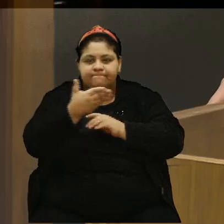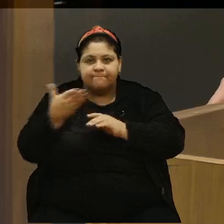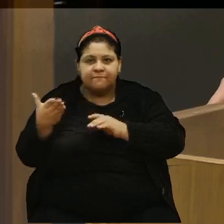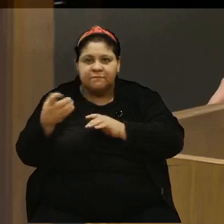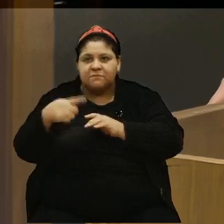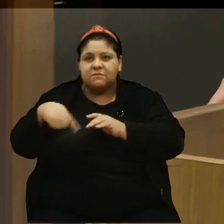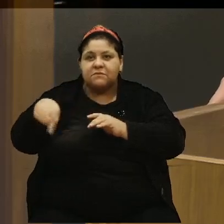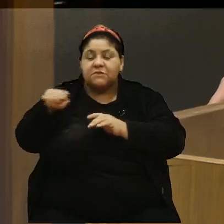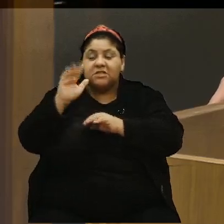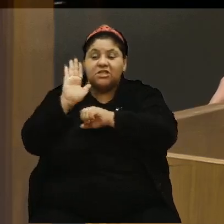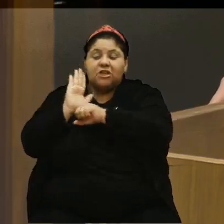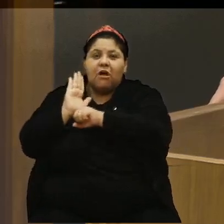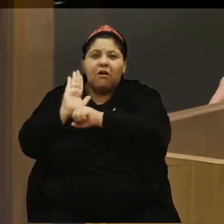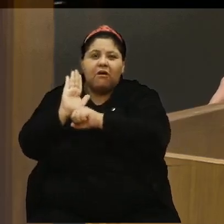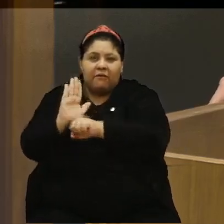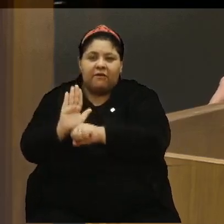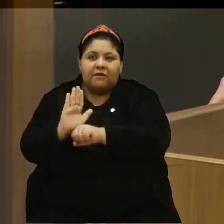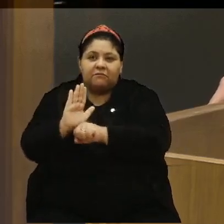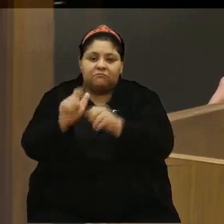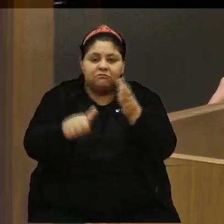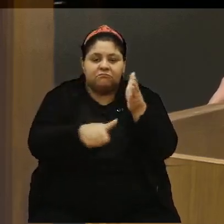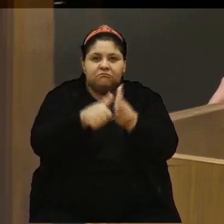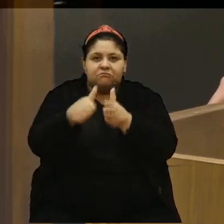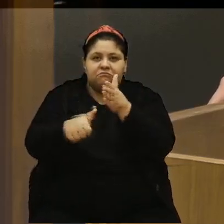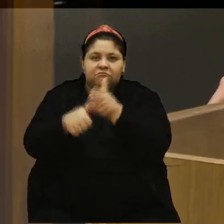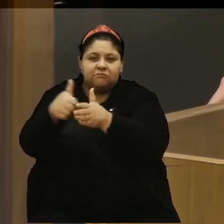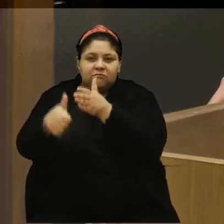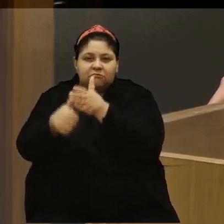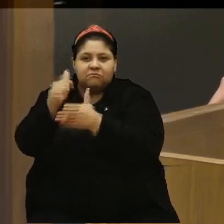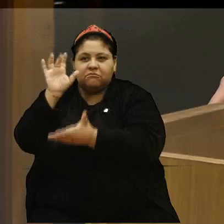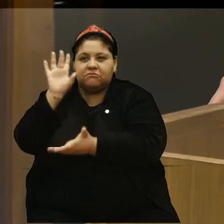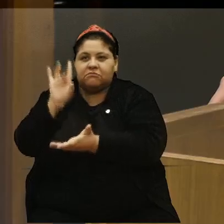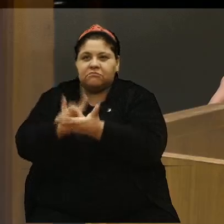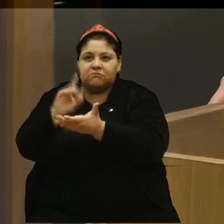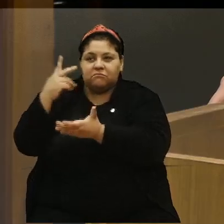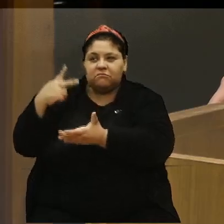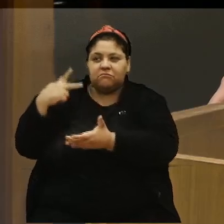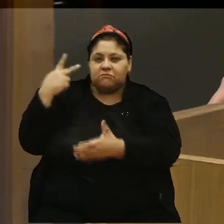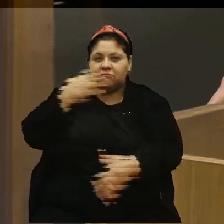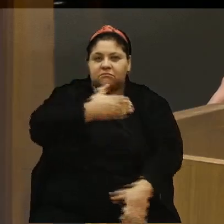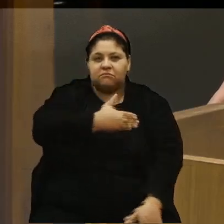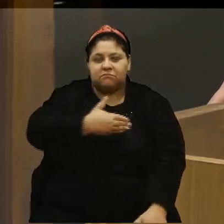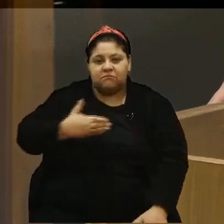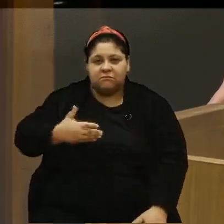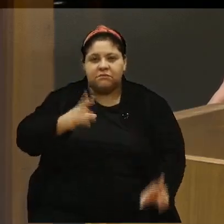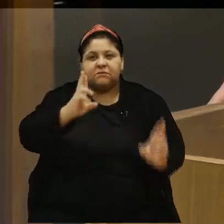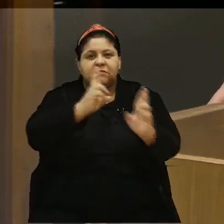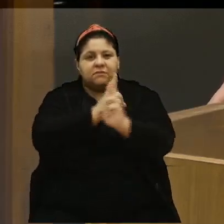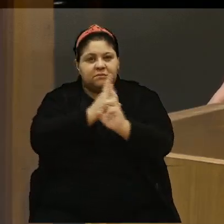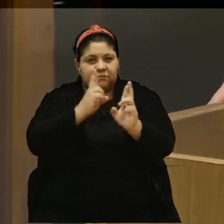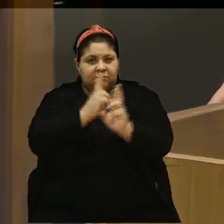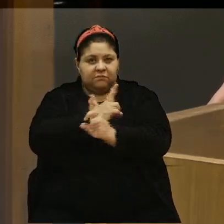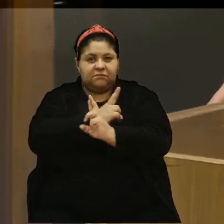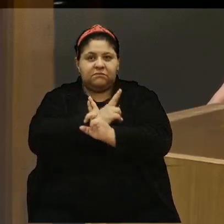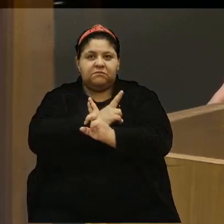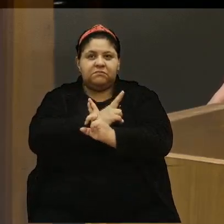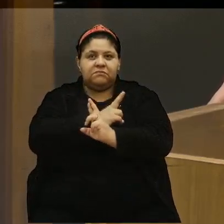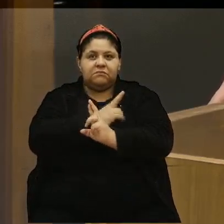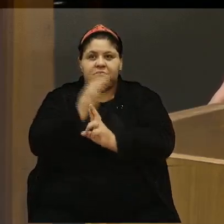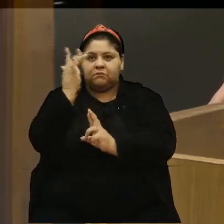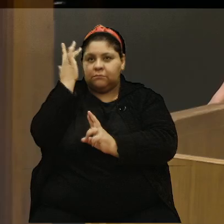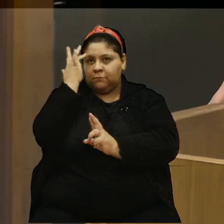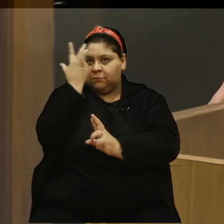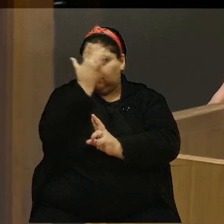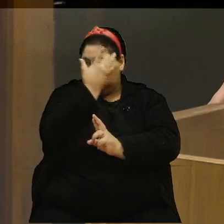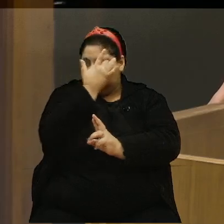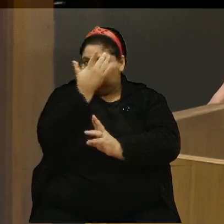gente auxilie na melhora, na eficácia das políticas públicas relacionadas à questão da saúde